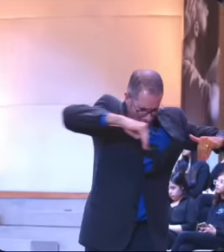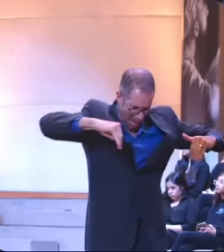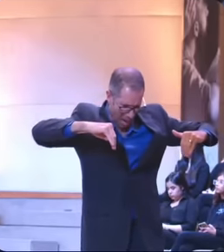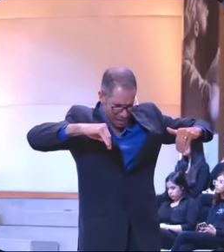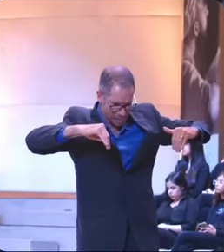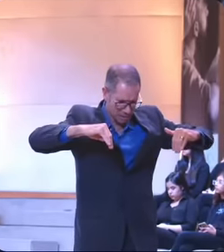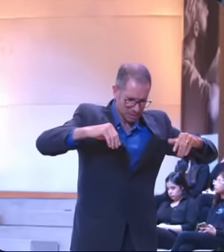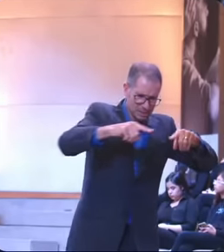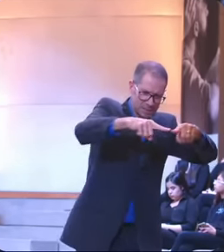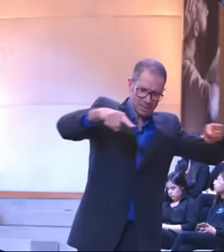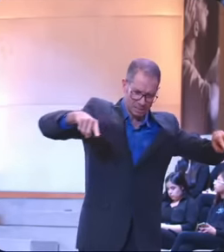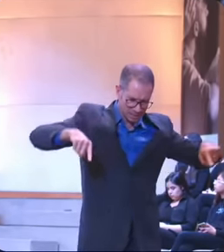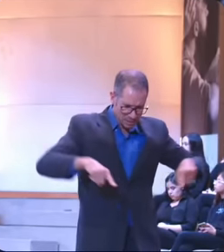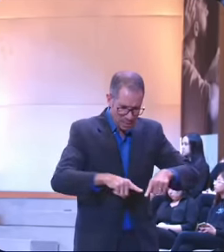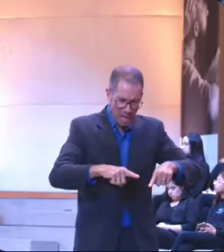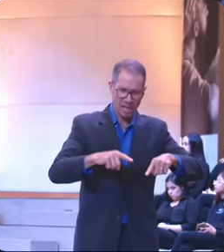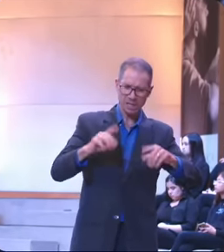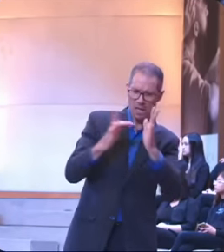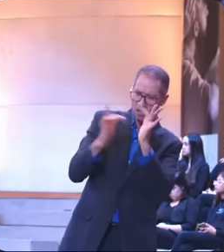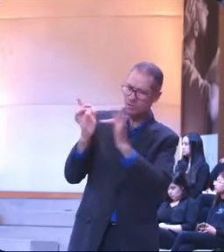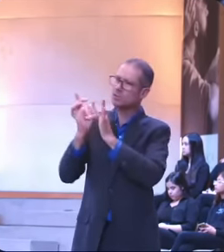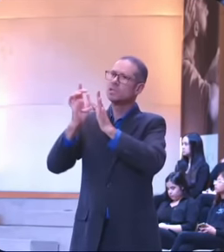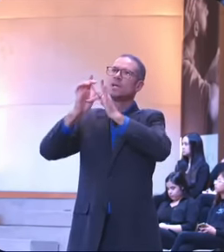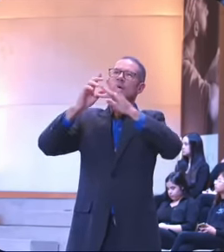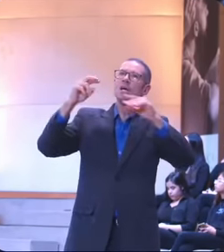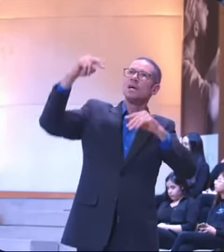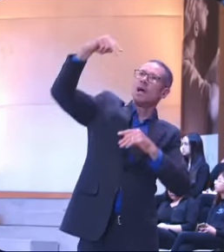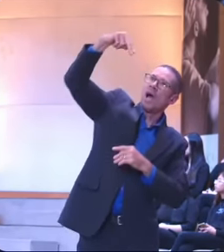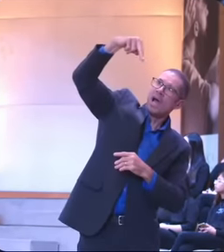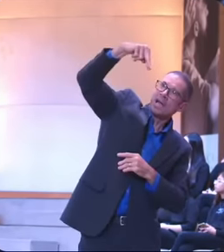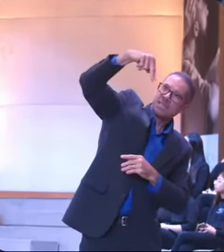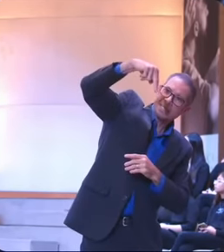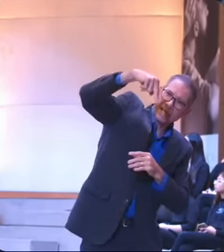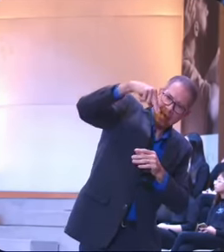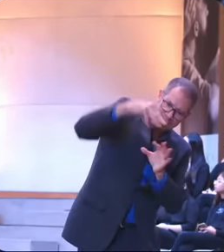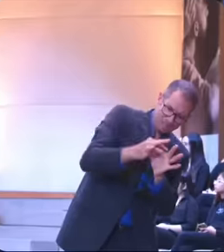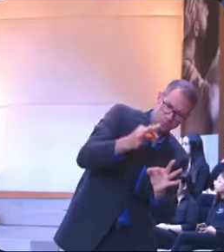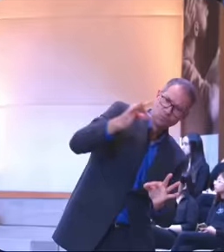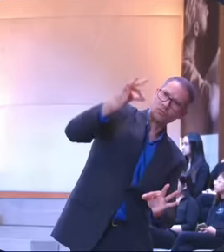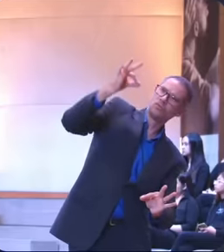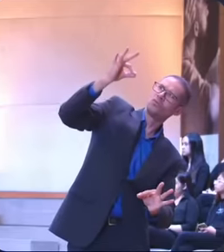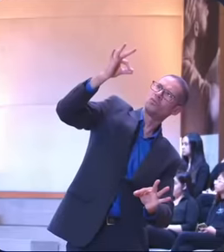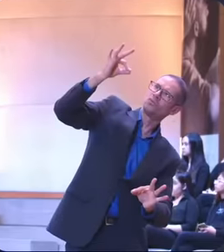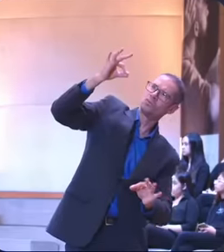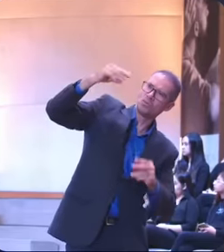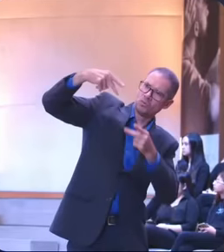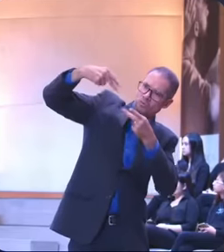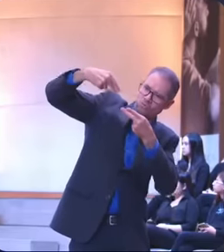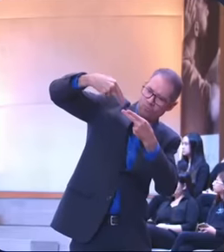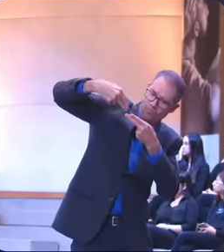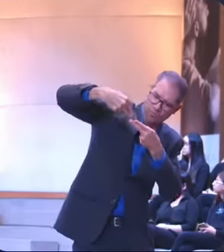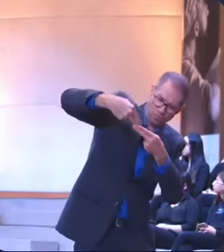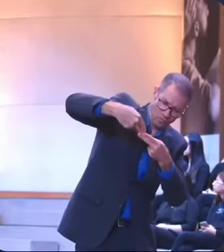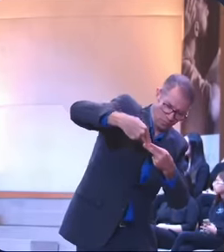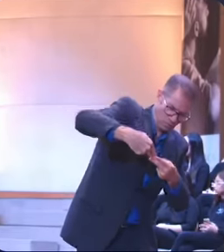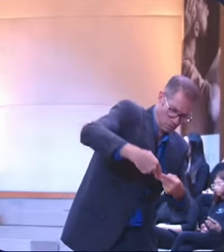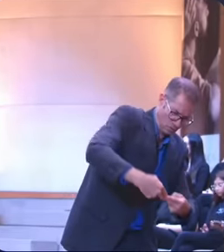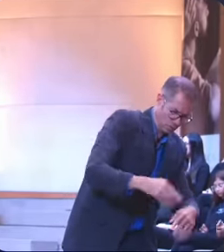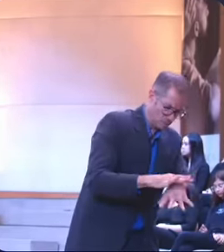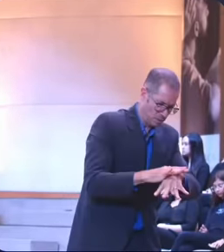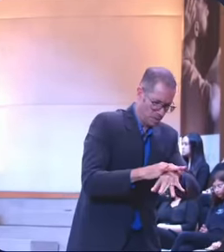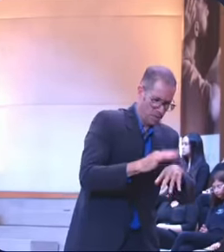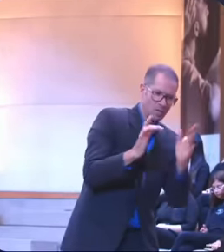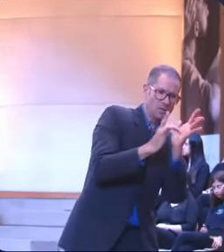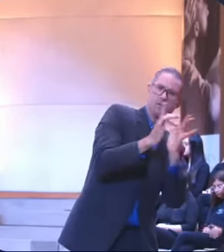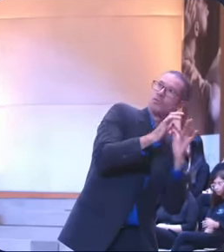da sala onde Jesus estava falando, eles descem com cordas a maca do paralítico. E quando Jesus vê